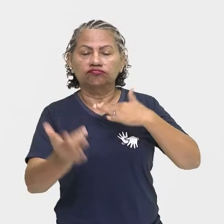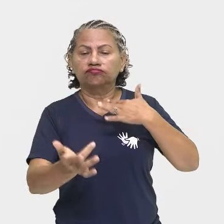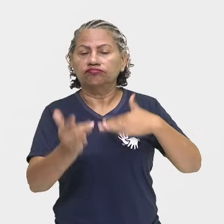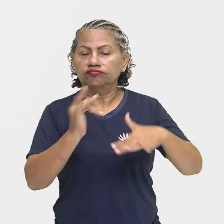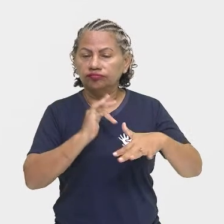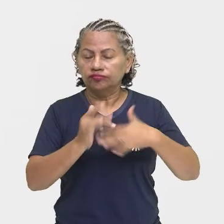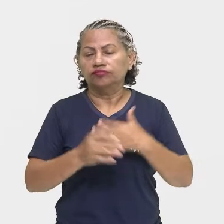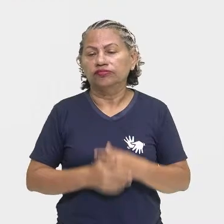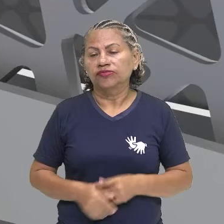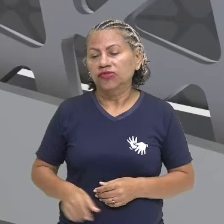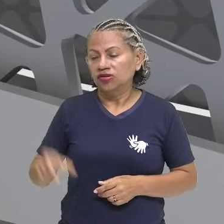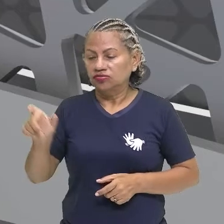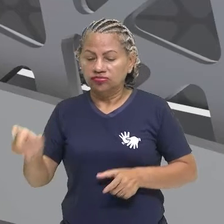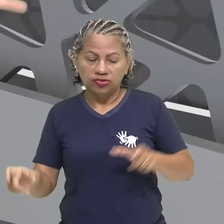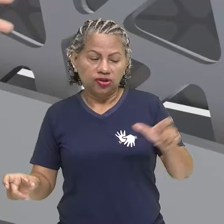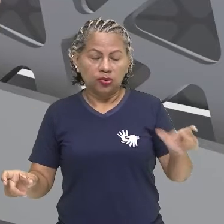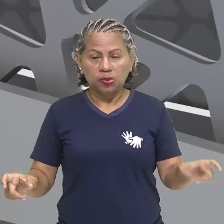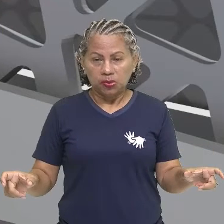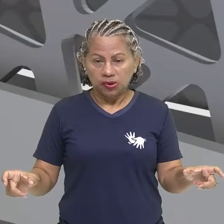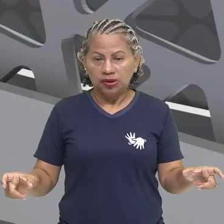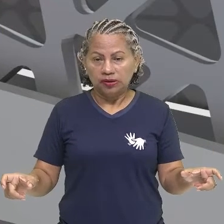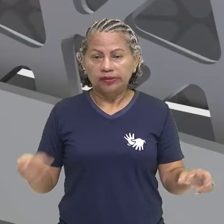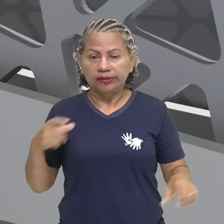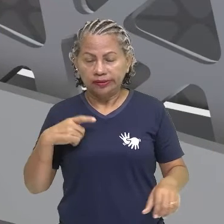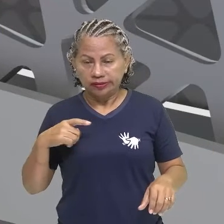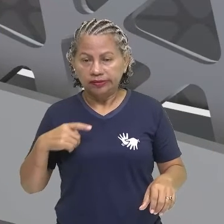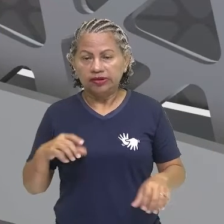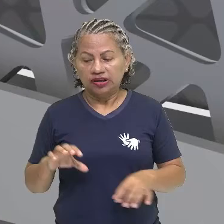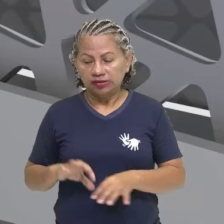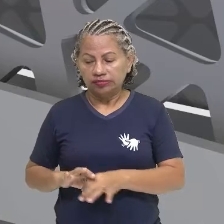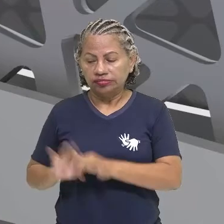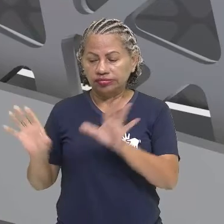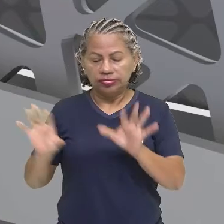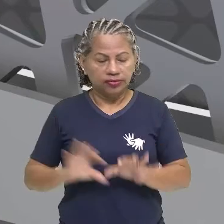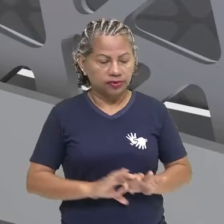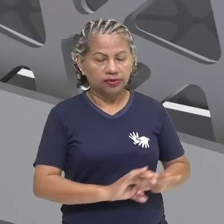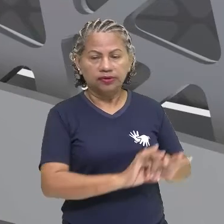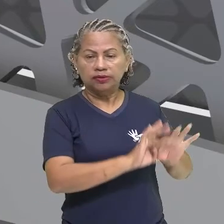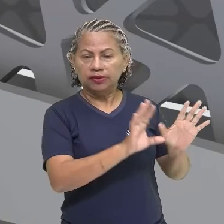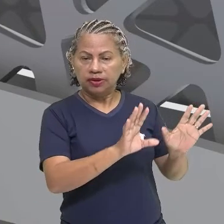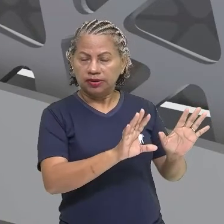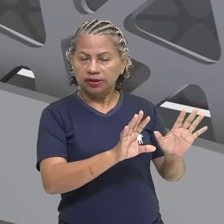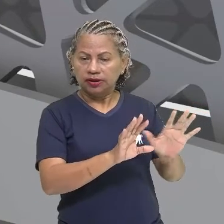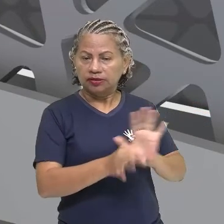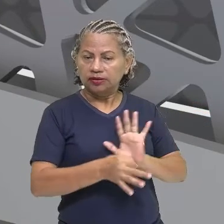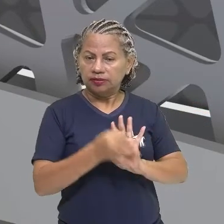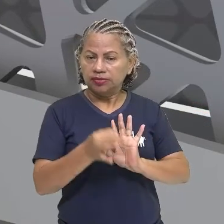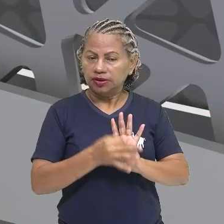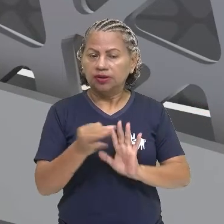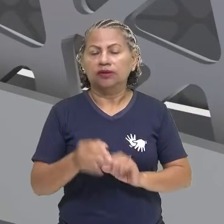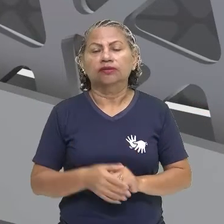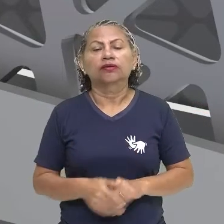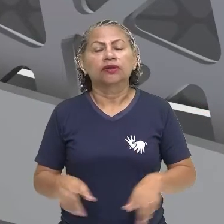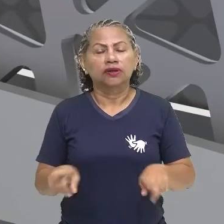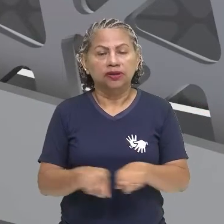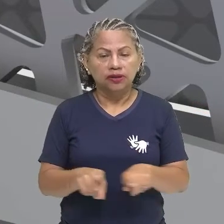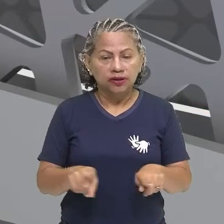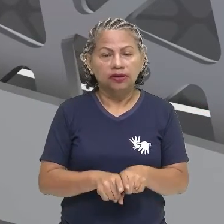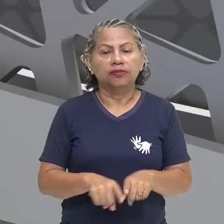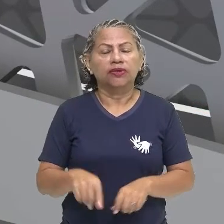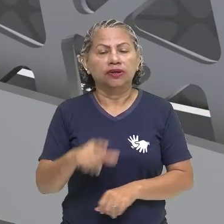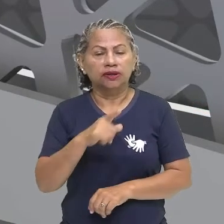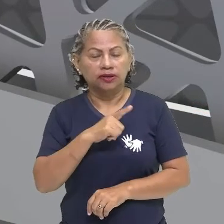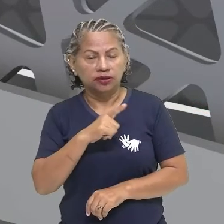os dois lados possuem também liberdade de expressão, tá? Além disso, nós temos também as restrições, e